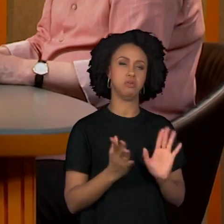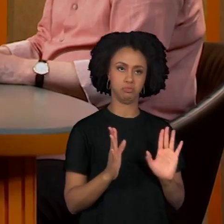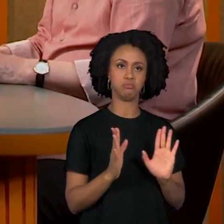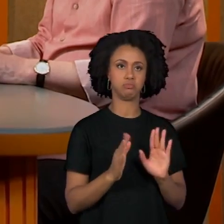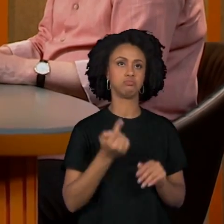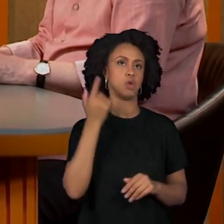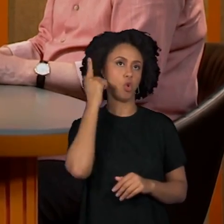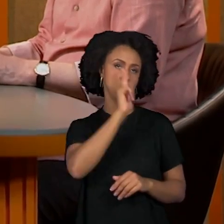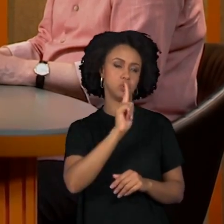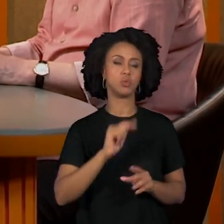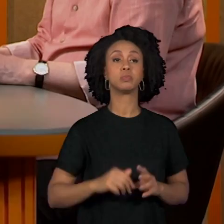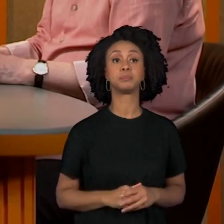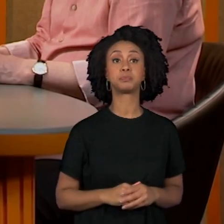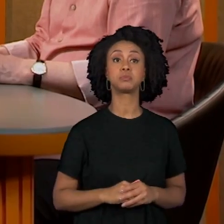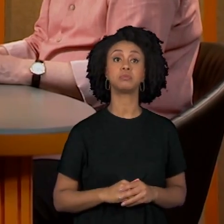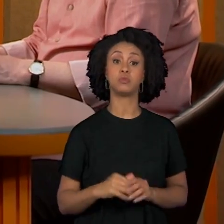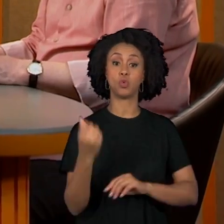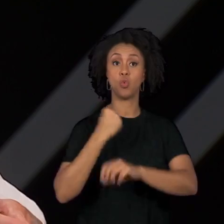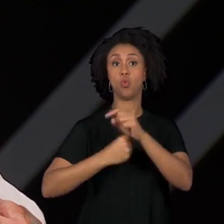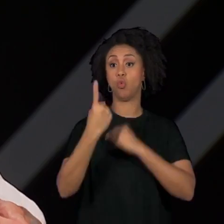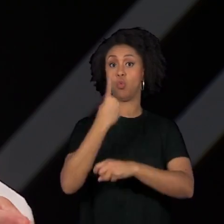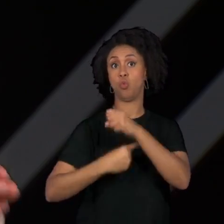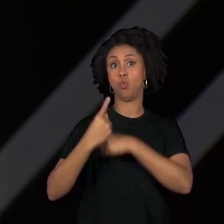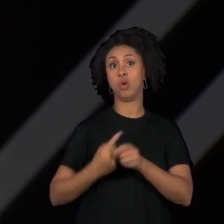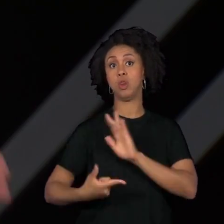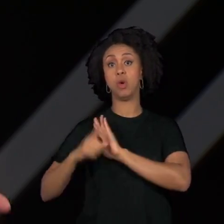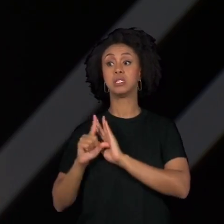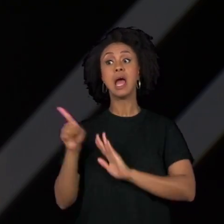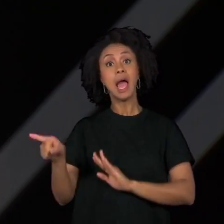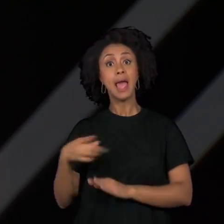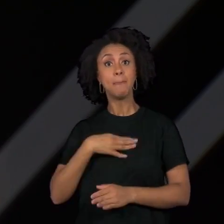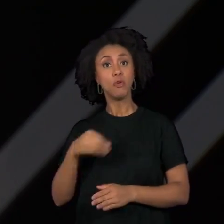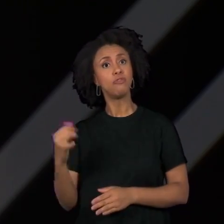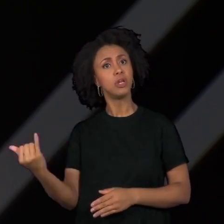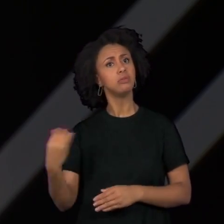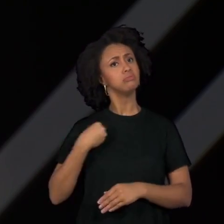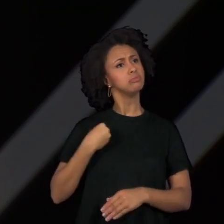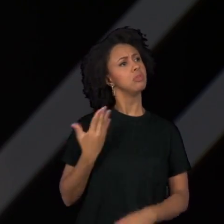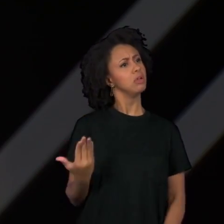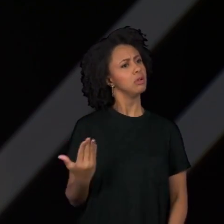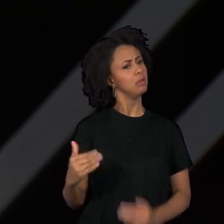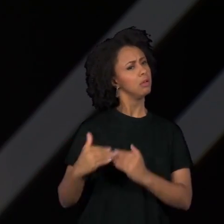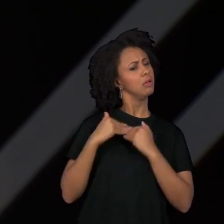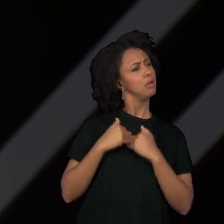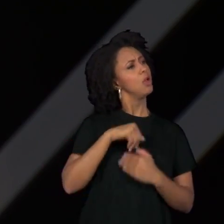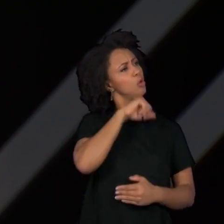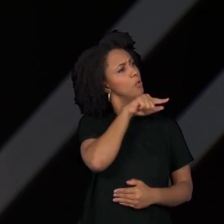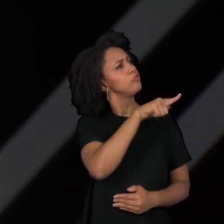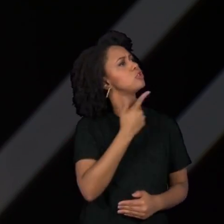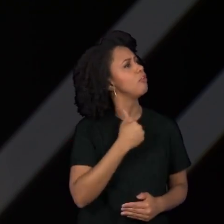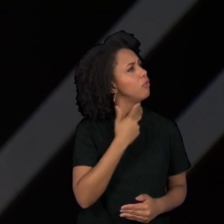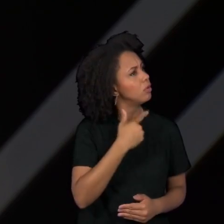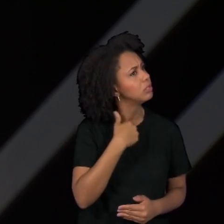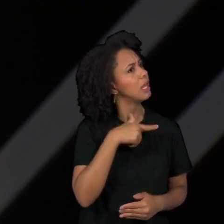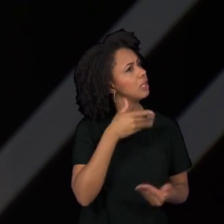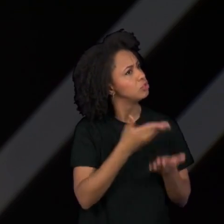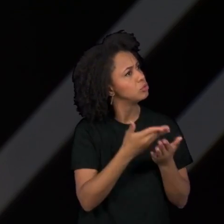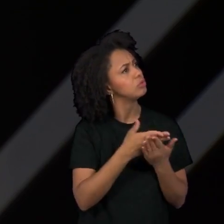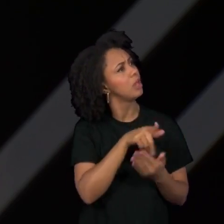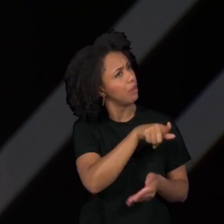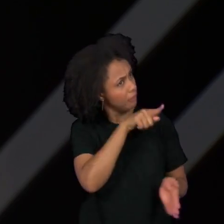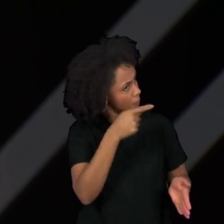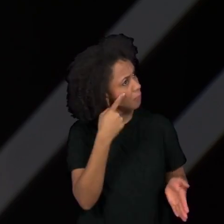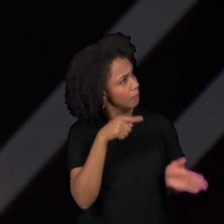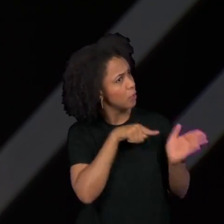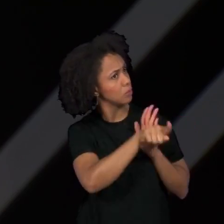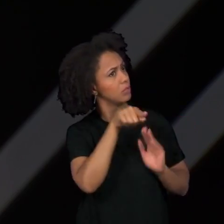frente. E ele sugeriu, mãe, você tem tanta vontade de estudar, pergunta se você pode se matricular.